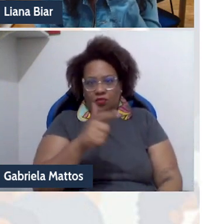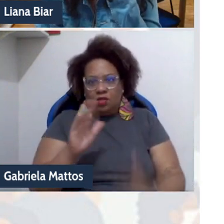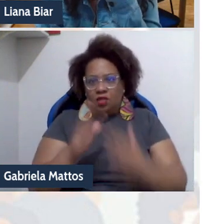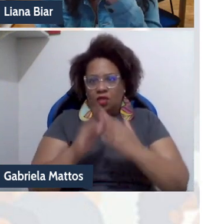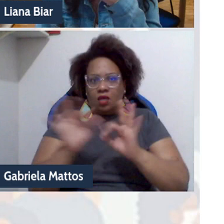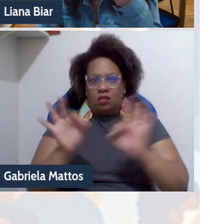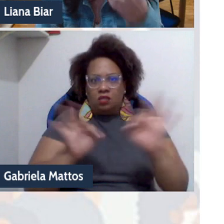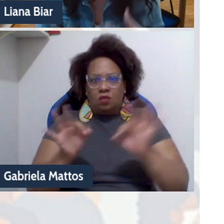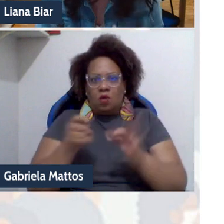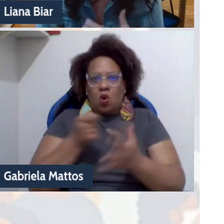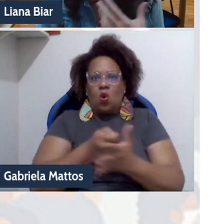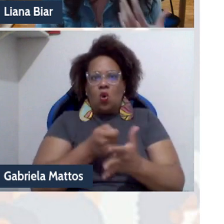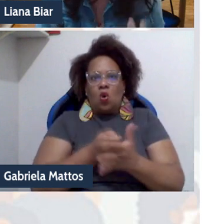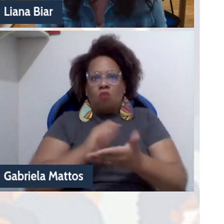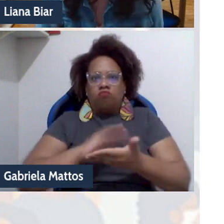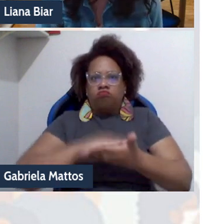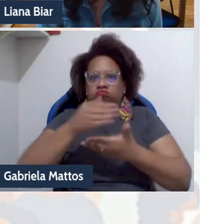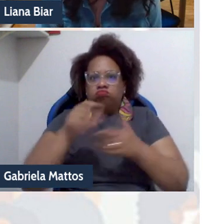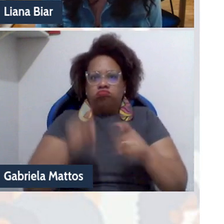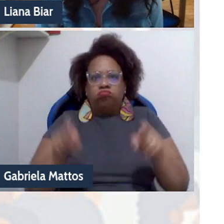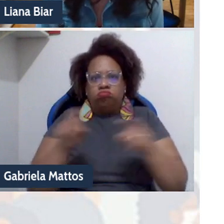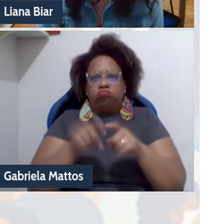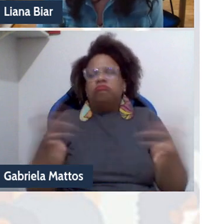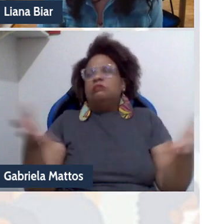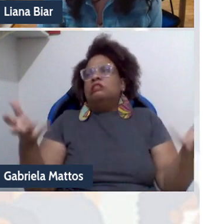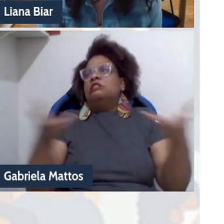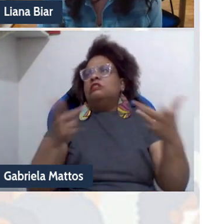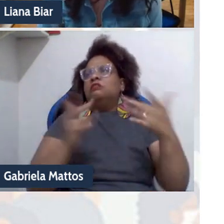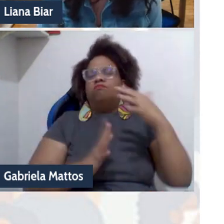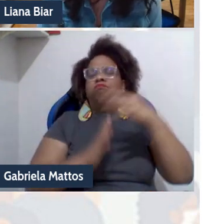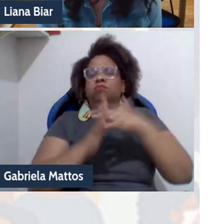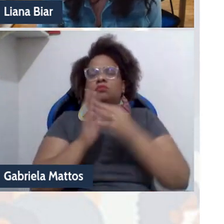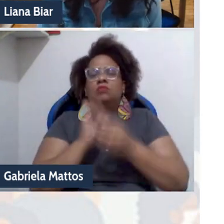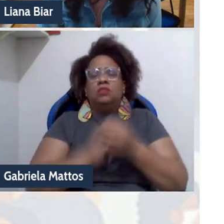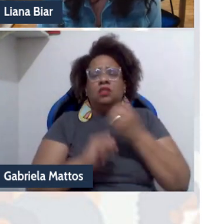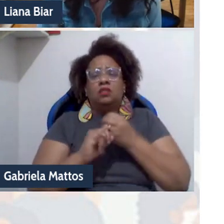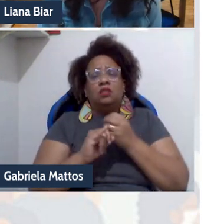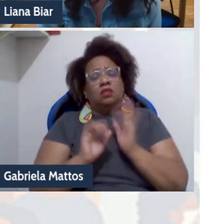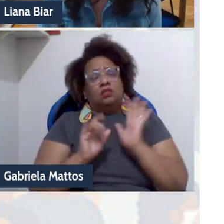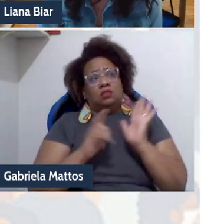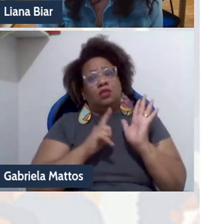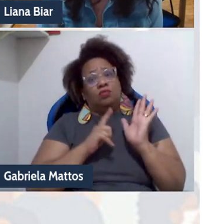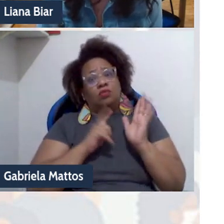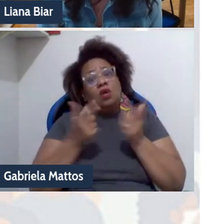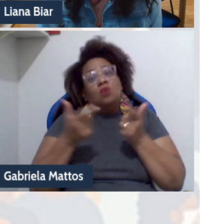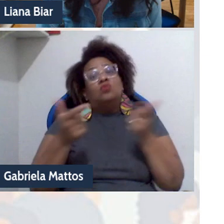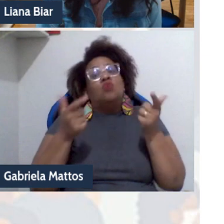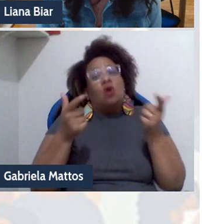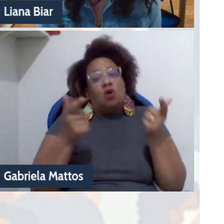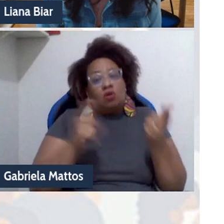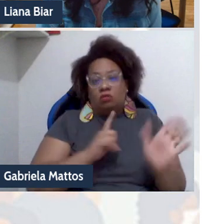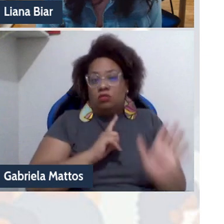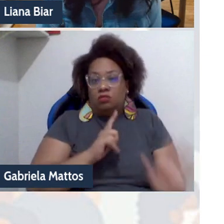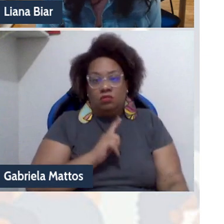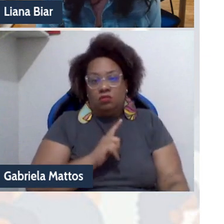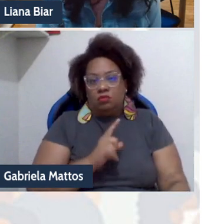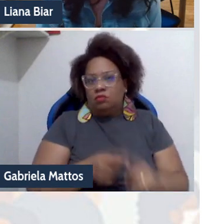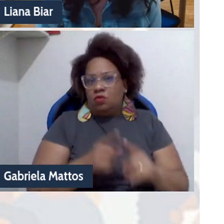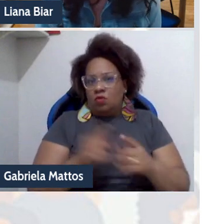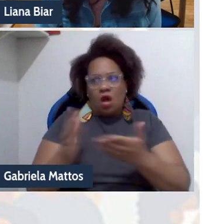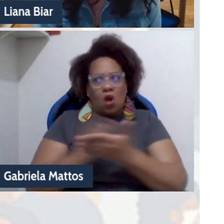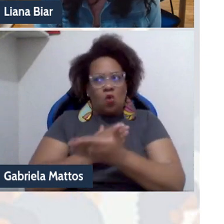de você um computador incrível, com uma internet incrível, que eu tinha por acaso, né? Ainda bem que tinha. porque eu acho que vários colegas não